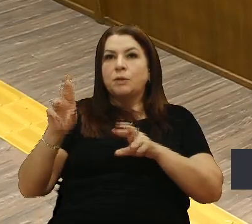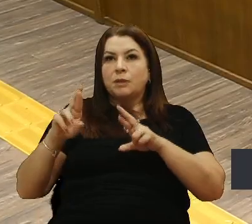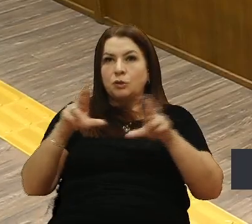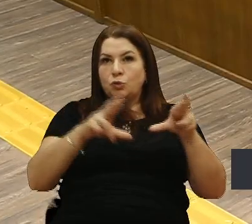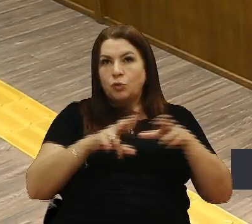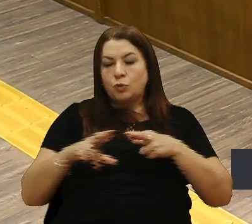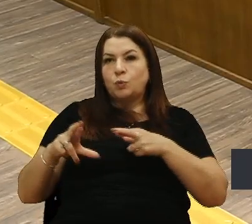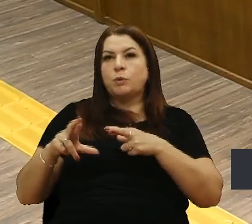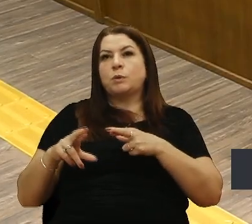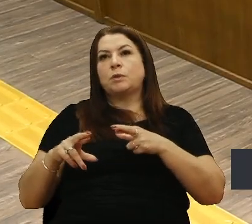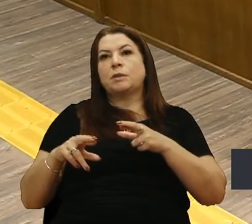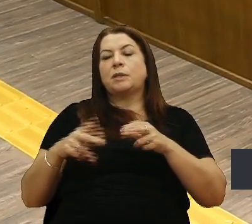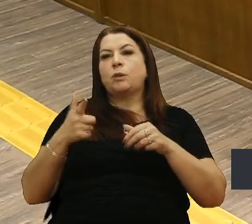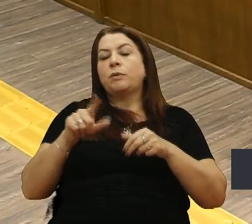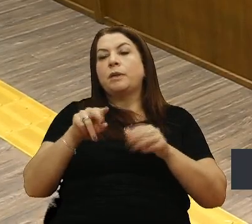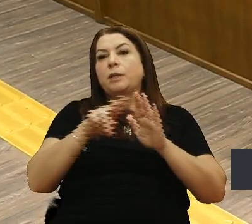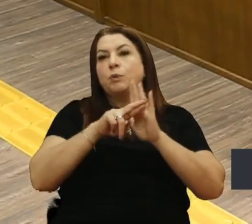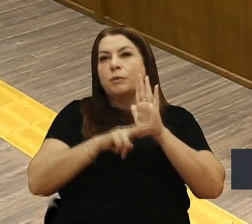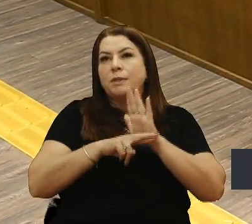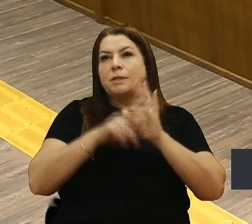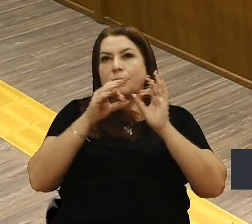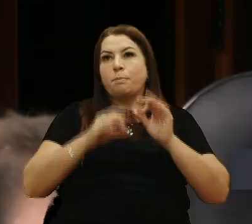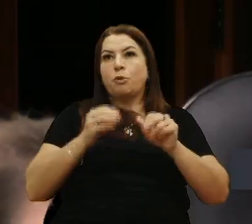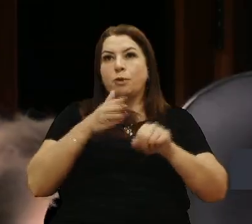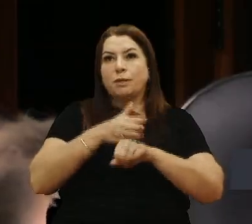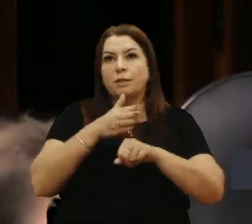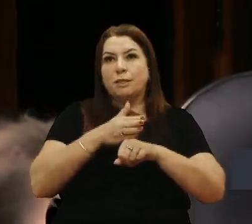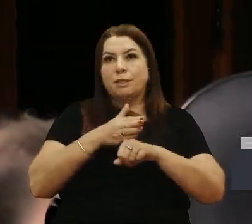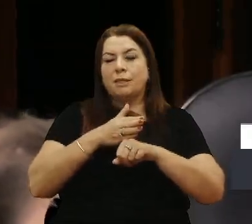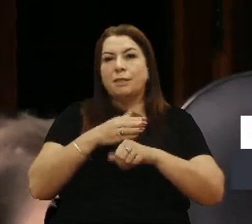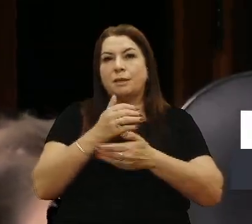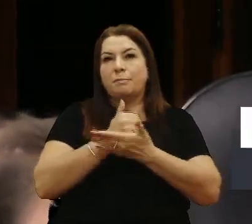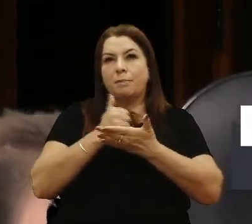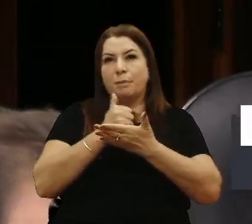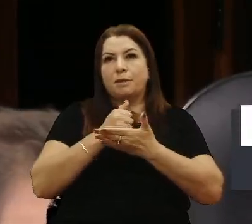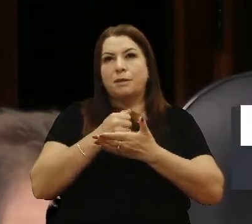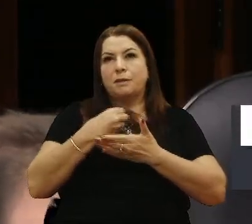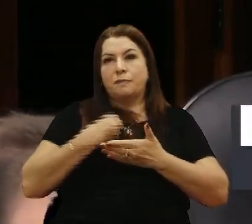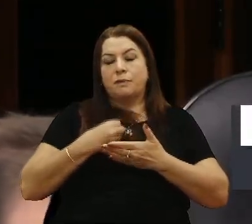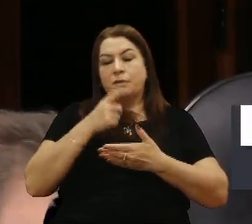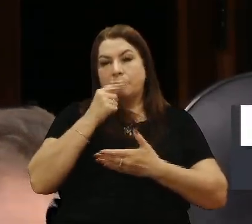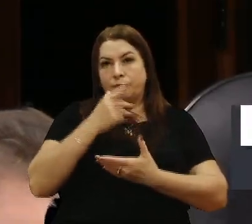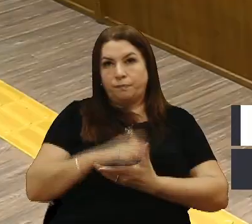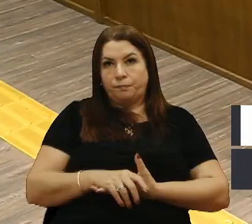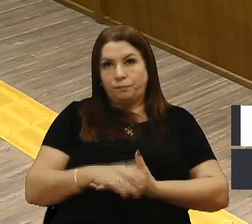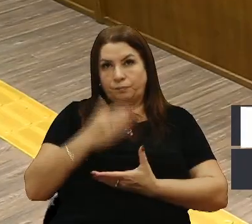regiões irregulares possam ter acesso a uma questão basilar da vida, que é a água. Muito obrigado.